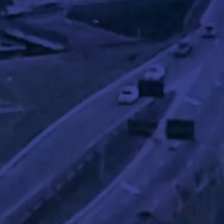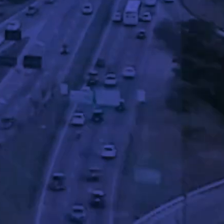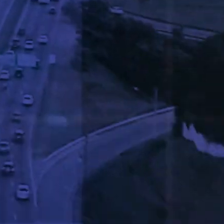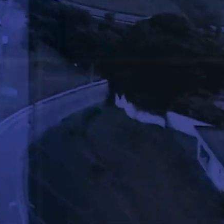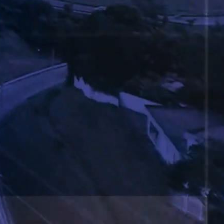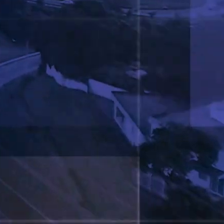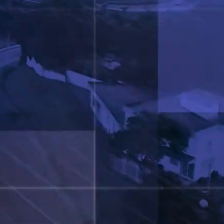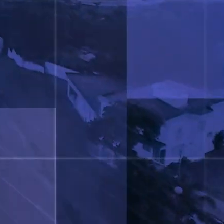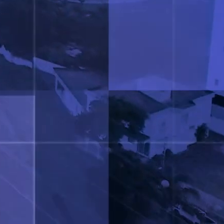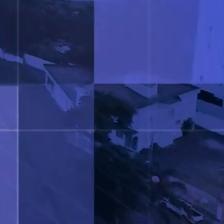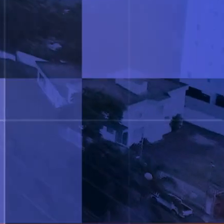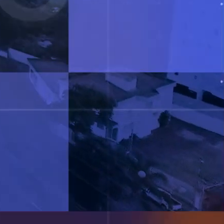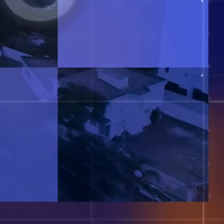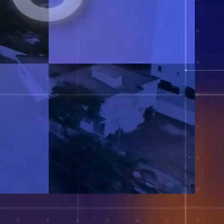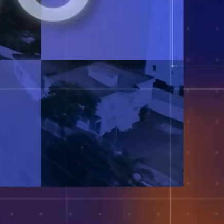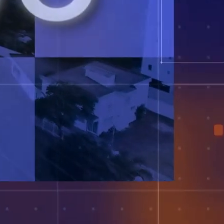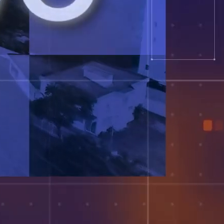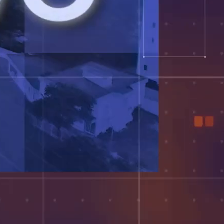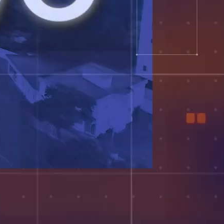Música